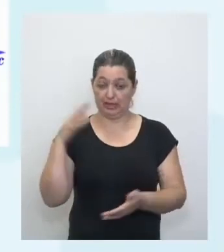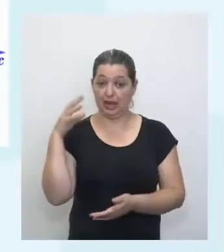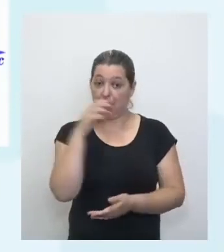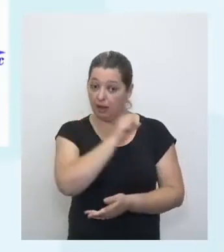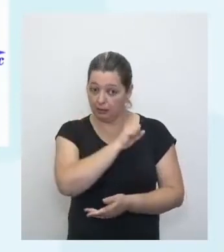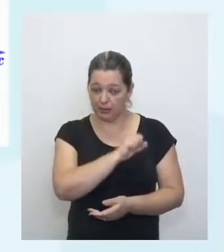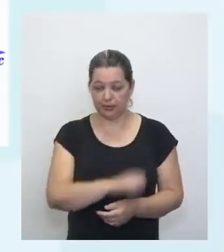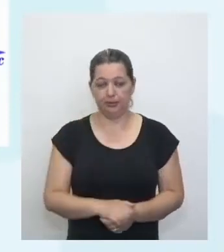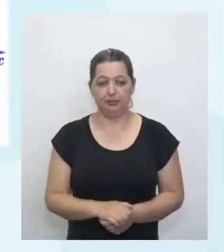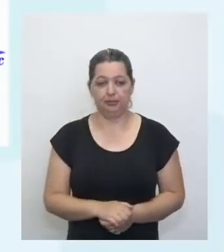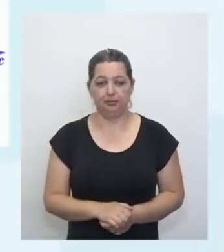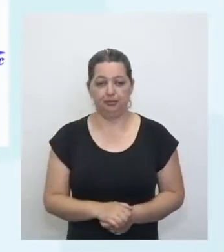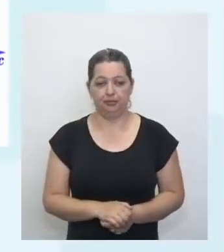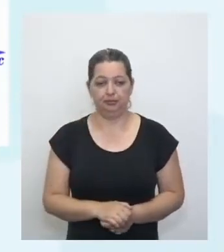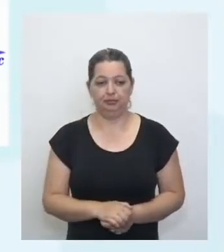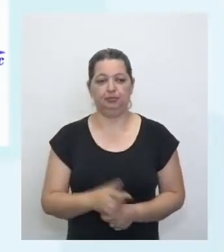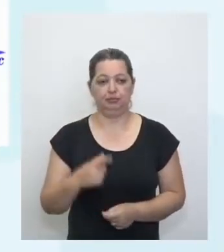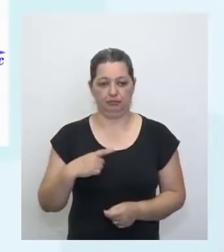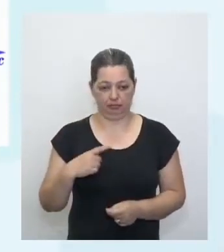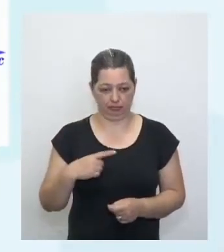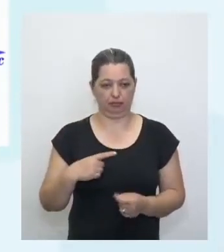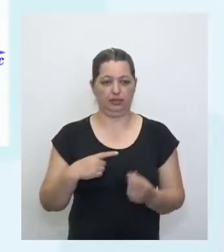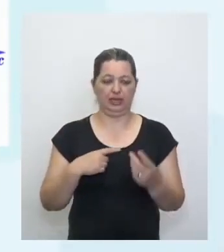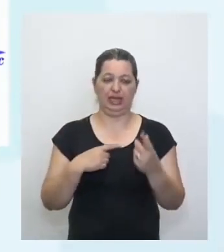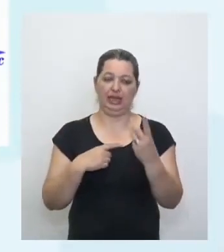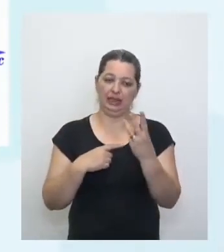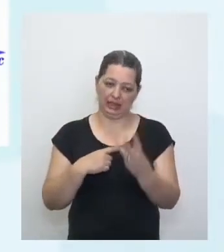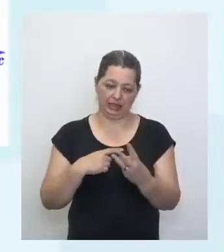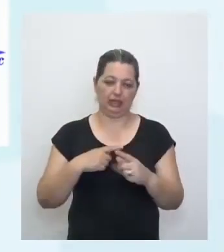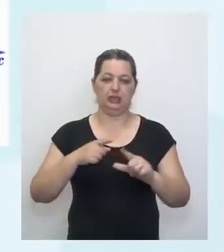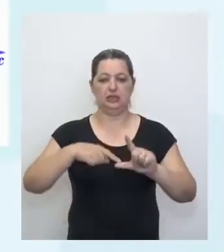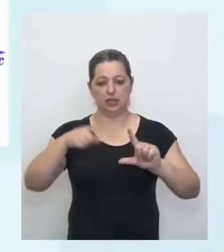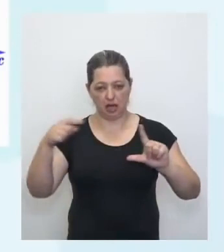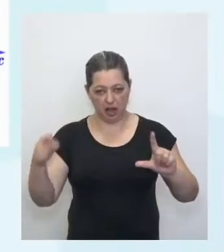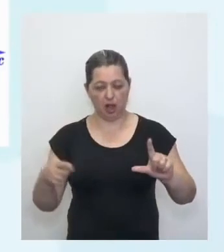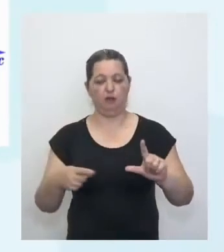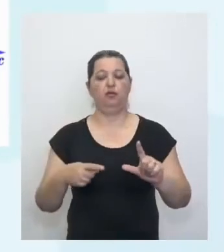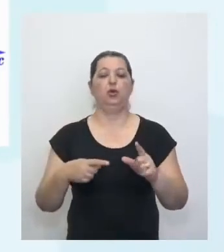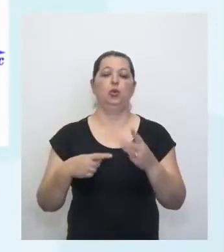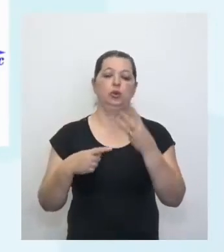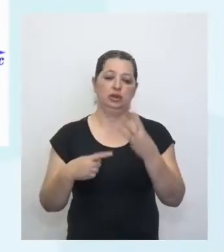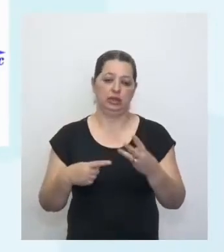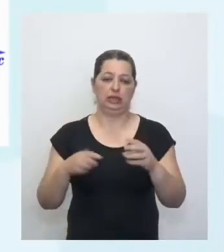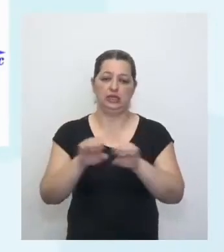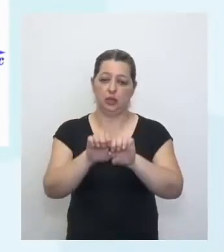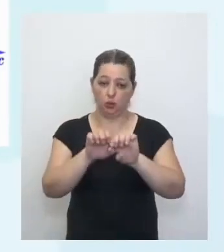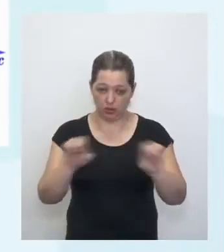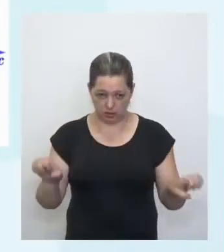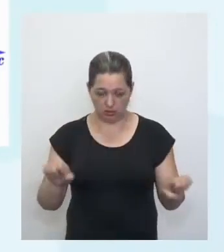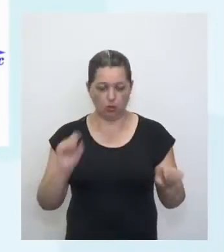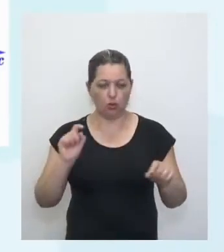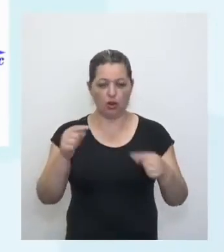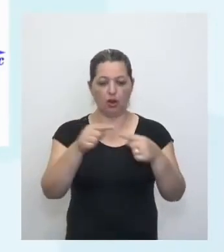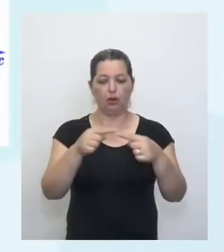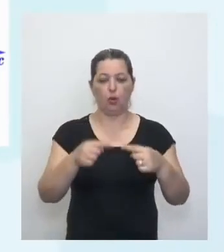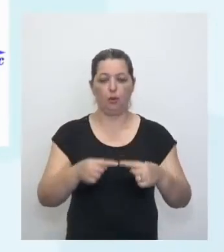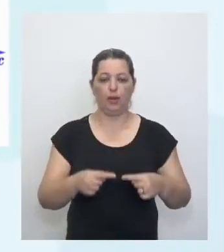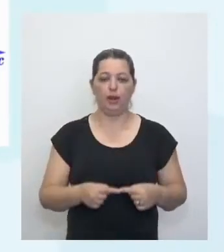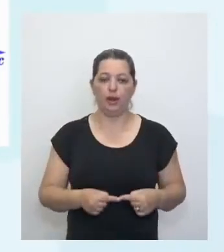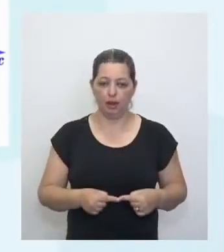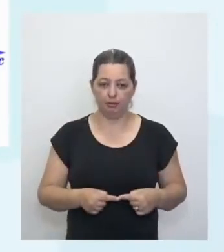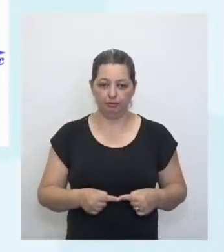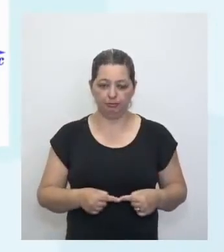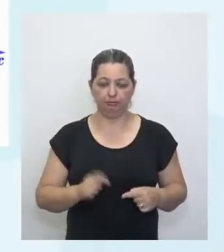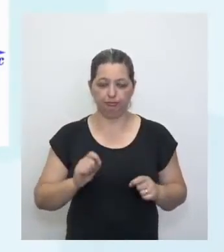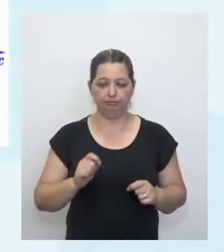rapidinha, tá bom? Você tem aí 3 gráficos e 3 equações. Eu quero saber qual está ligada com qual. Então, você vai colocar